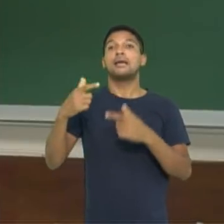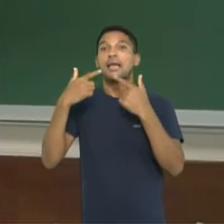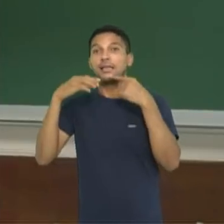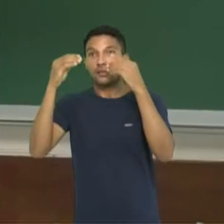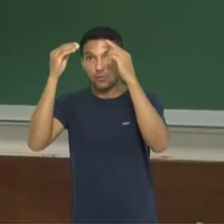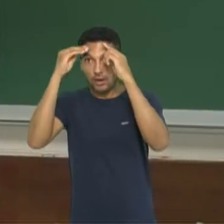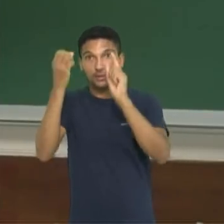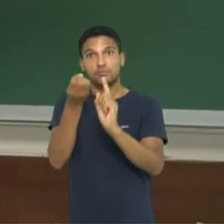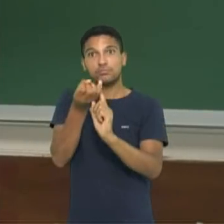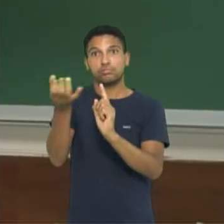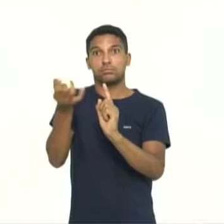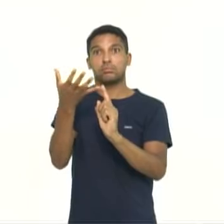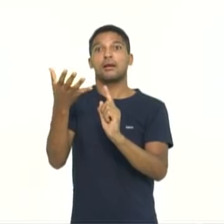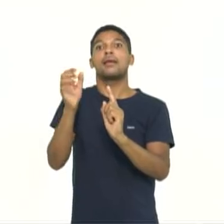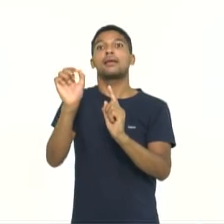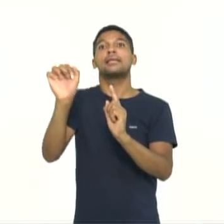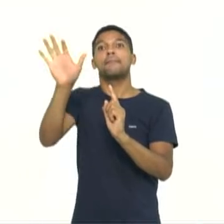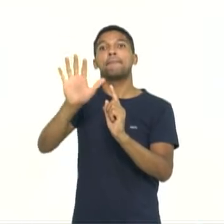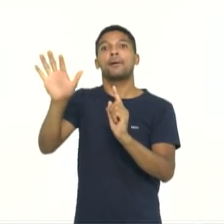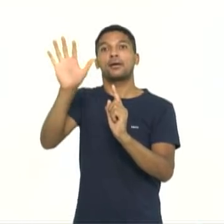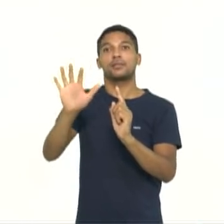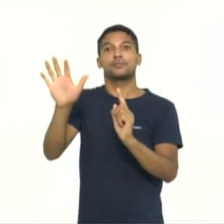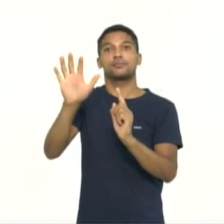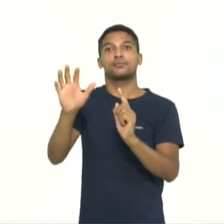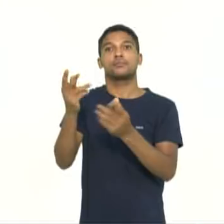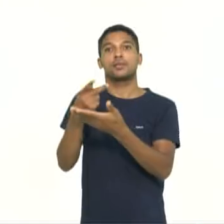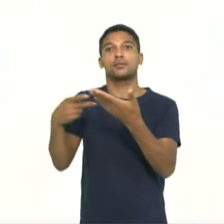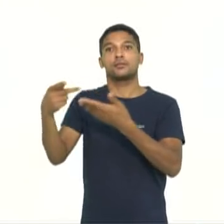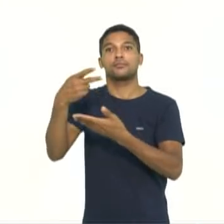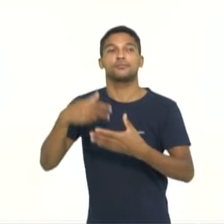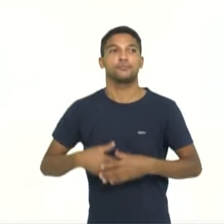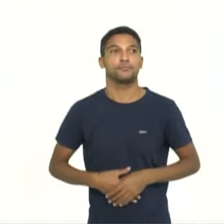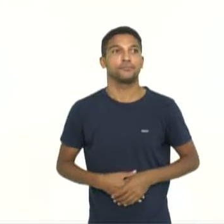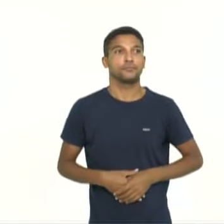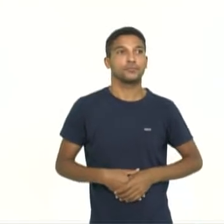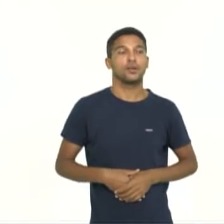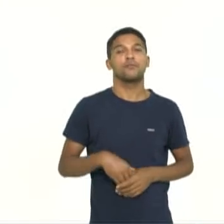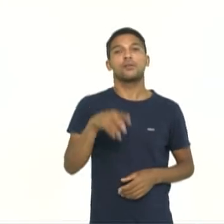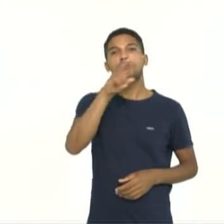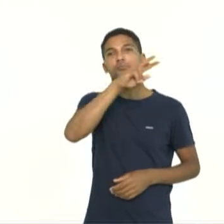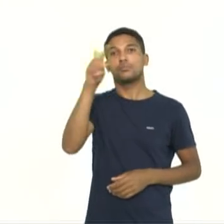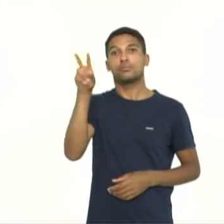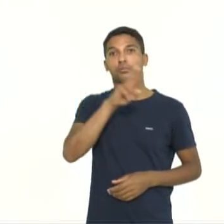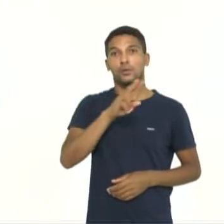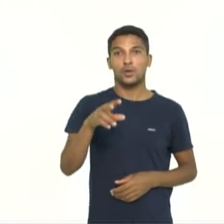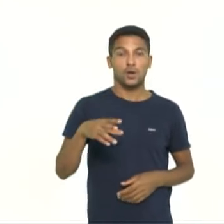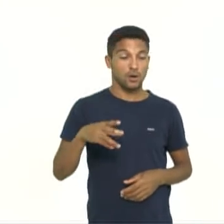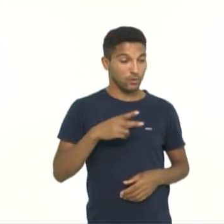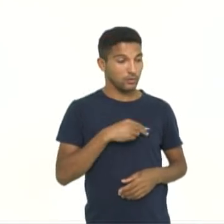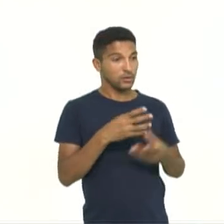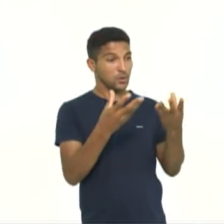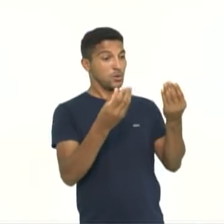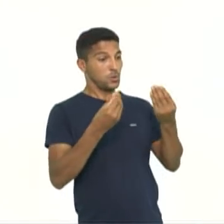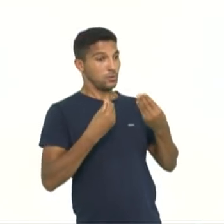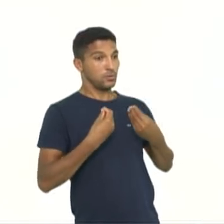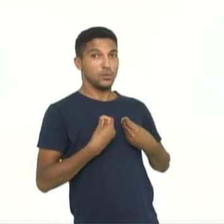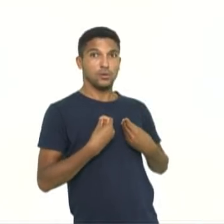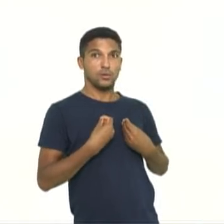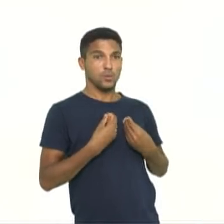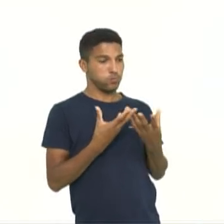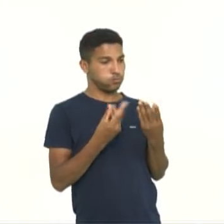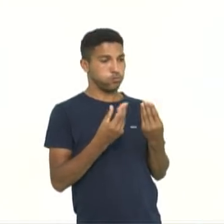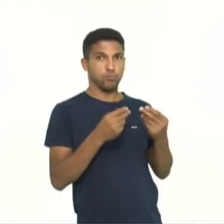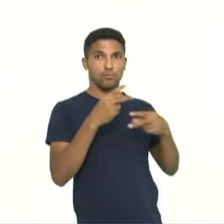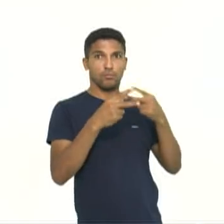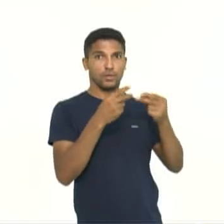para vocês observarem a frase: eu ganhei tudo isso para o Dia das Crianças, mas não gostei muito. Que outra palavra poderia